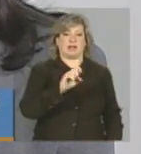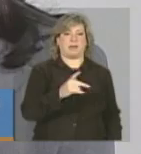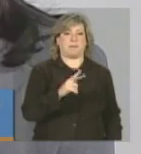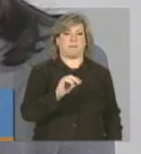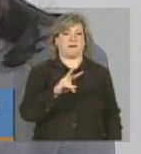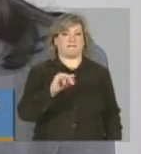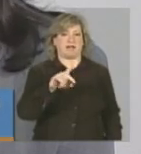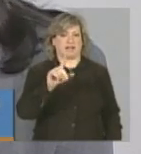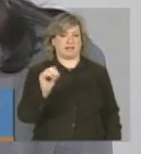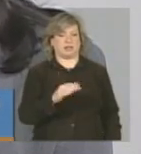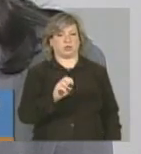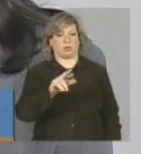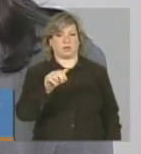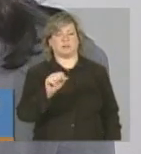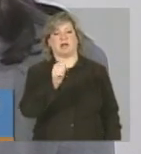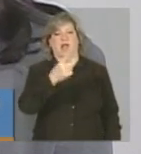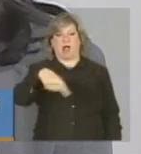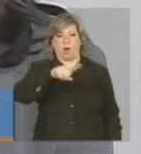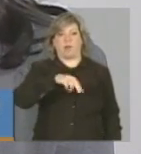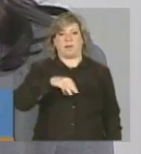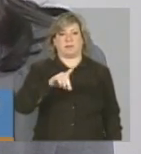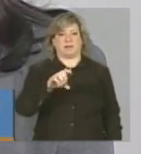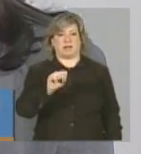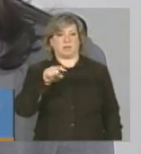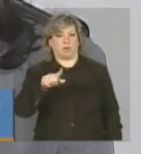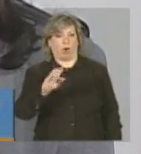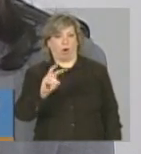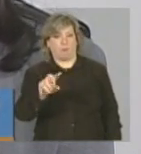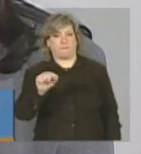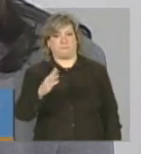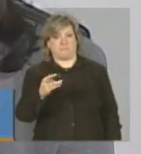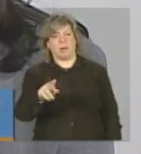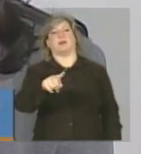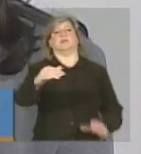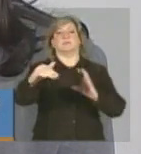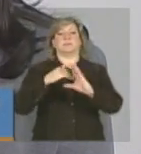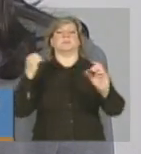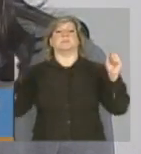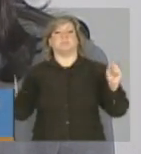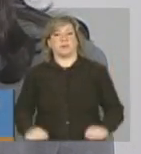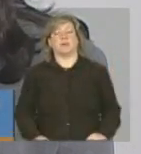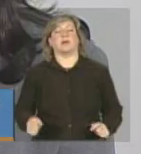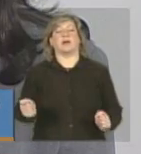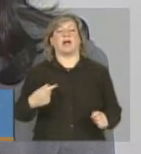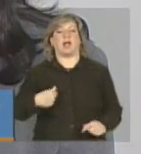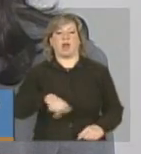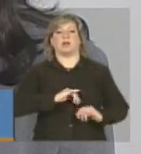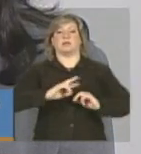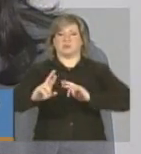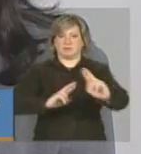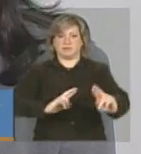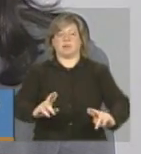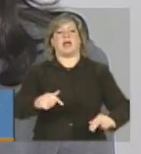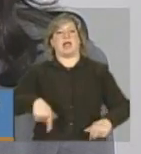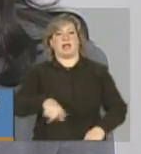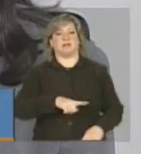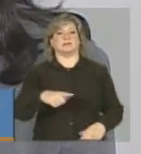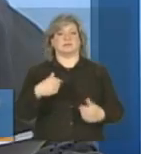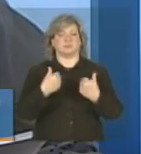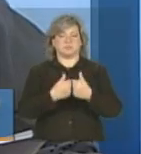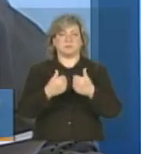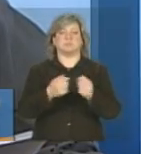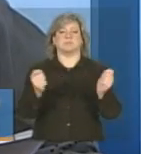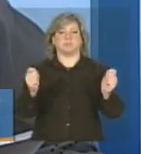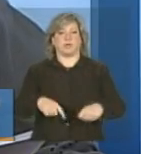redeprivadasuas@mds.gov.br, a gente reencaminha caso seja necessário, mas todas essas orientações elas já devem estar